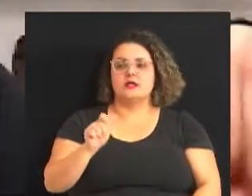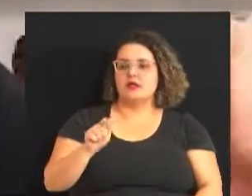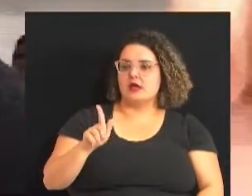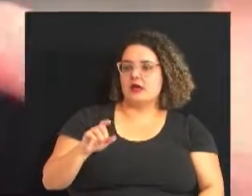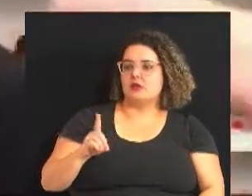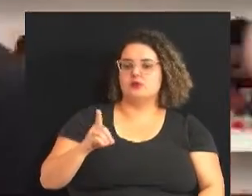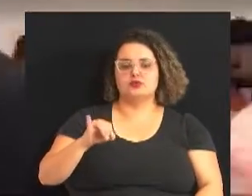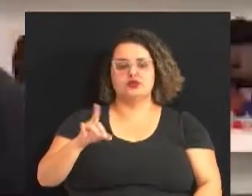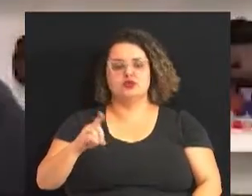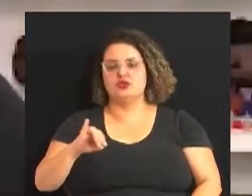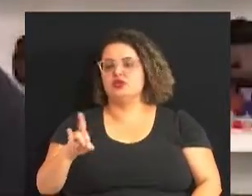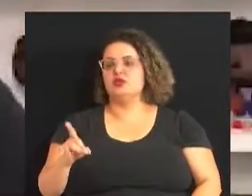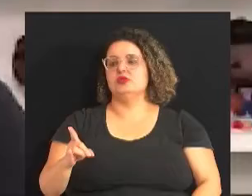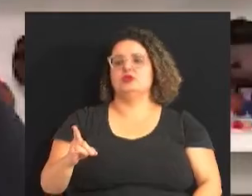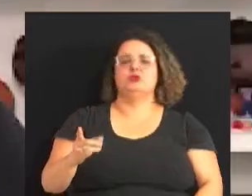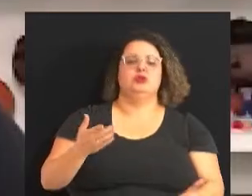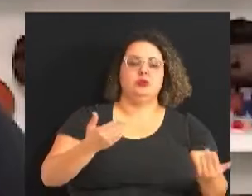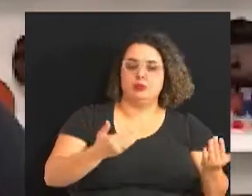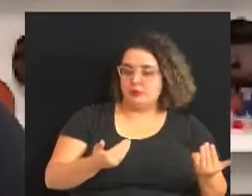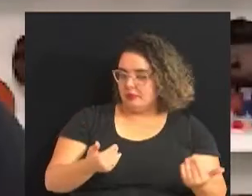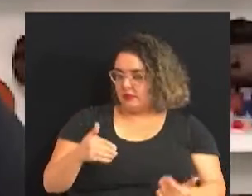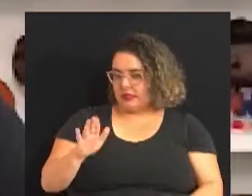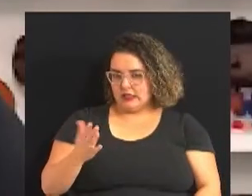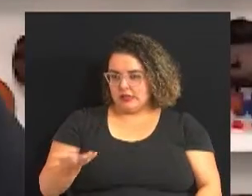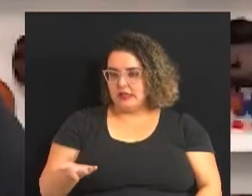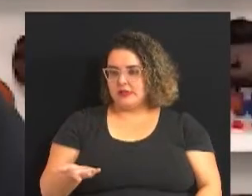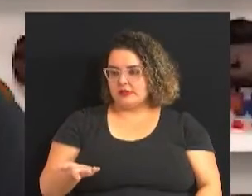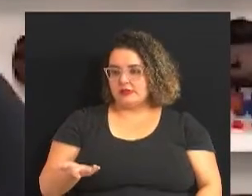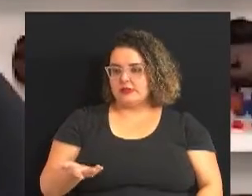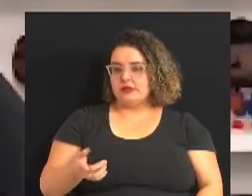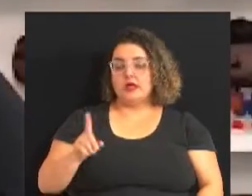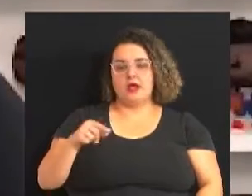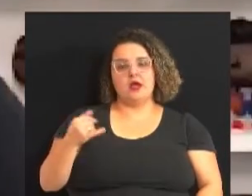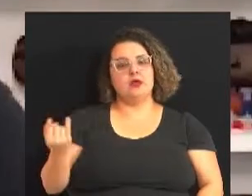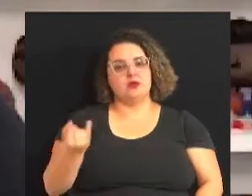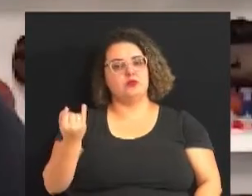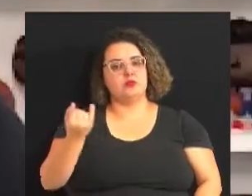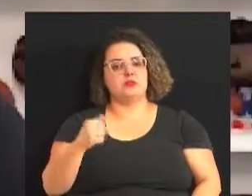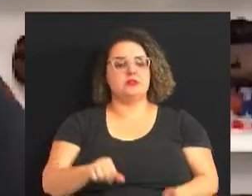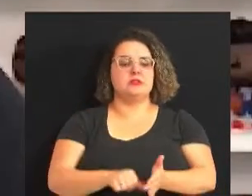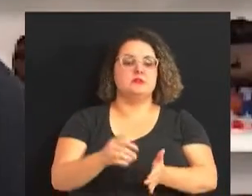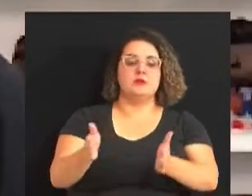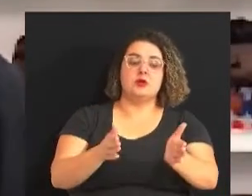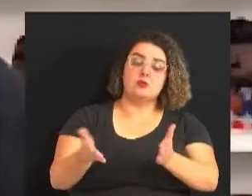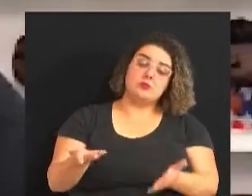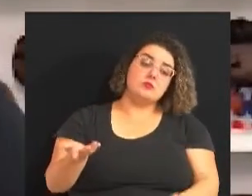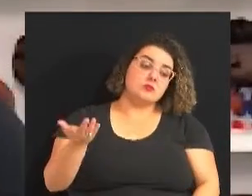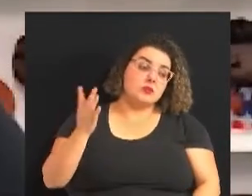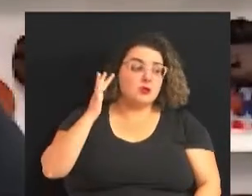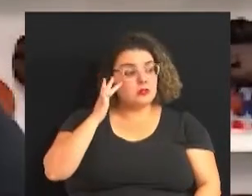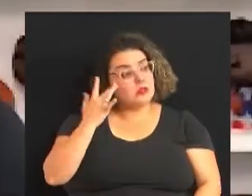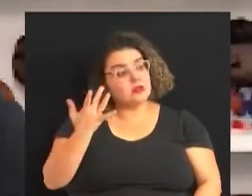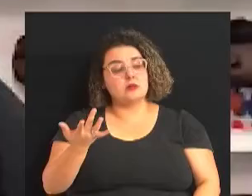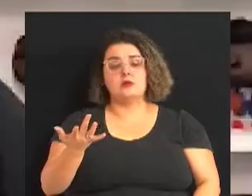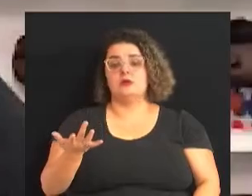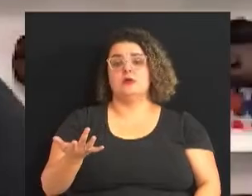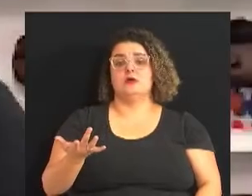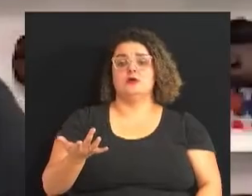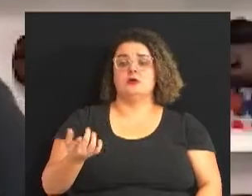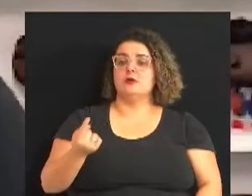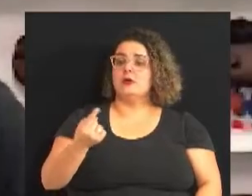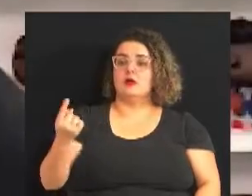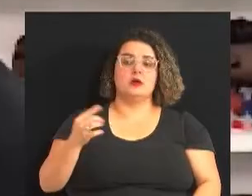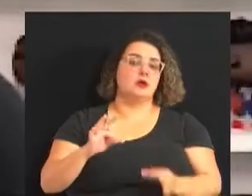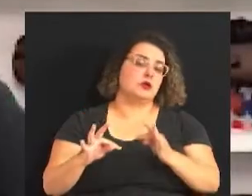para jogadores mais novos. Então acho que isso foi muito importante num primeiro momento, e eu acho que cada técnico,